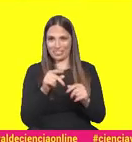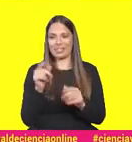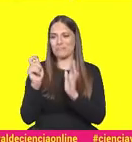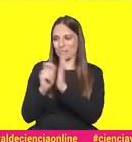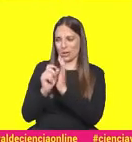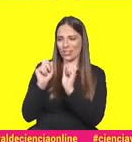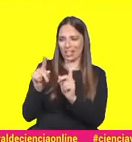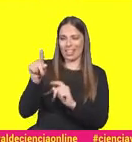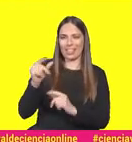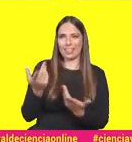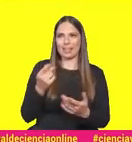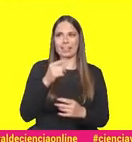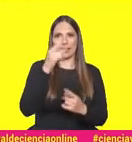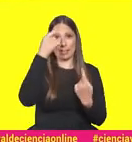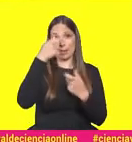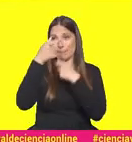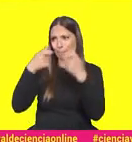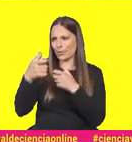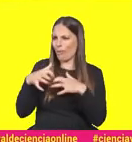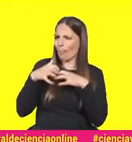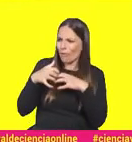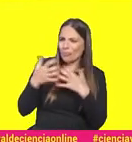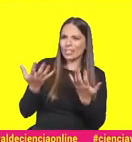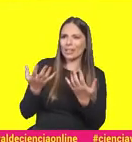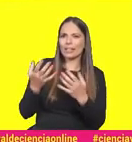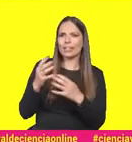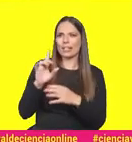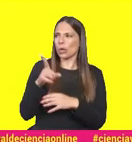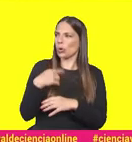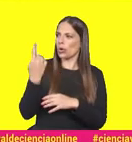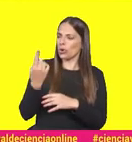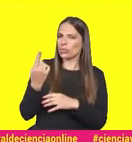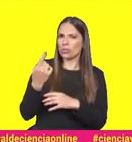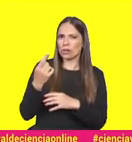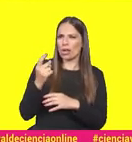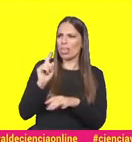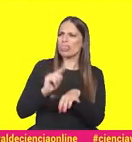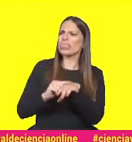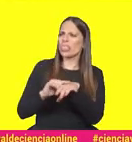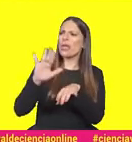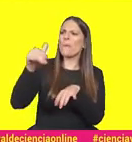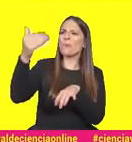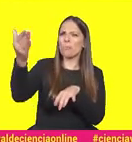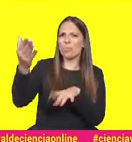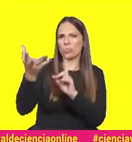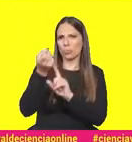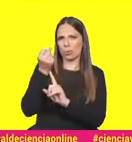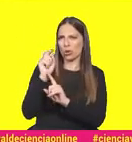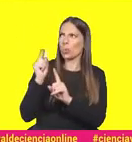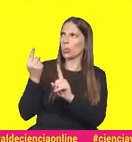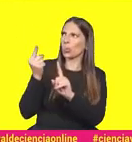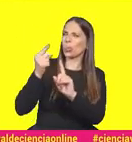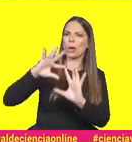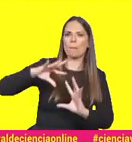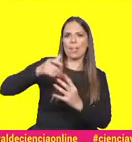na agenda também. Mas, professora, as pessoas têm muito essa dúvida que é, nós vamos daqui a quanto tempo conseguir ir a Marte?